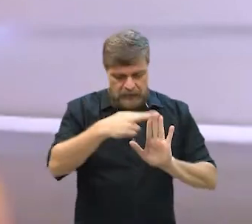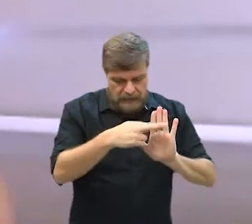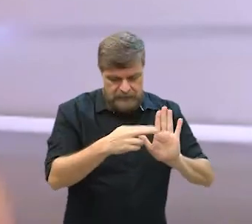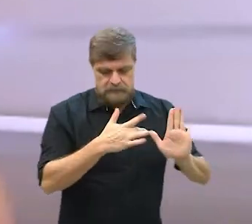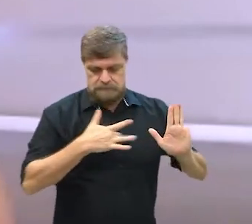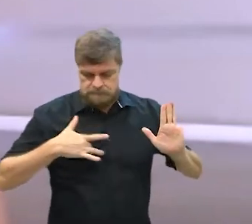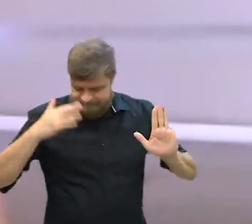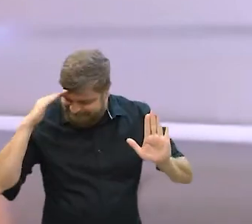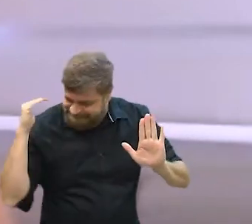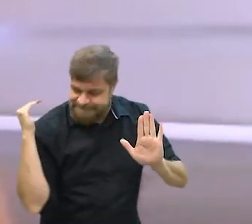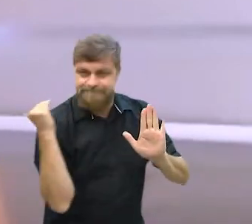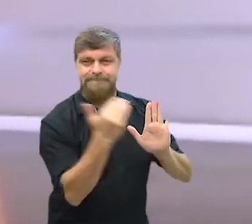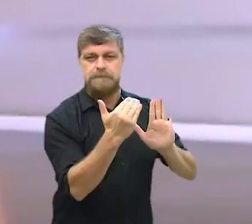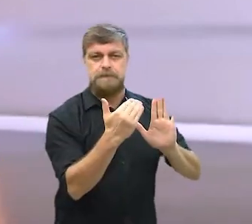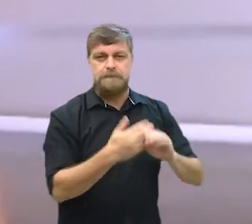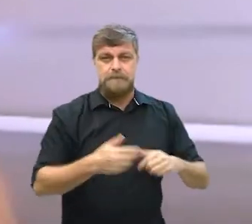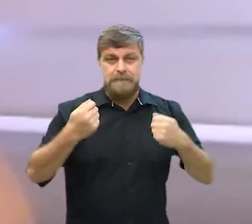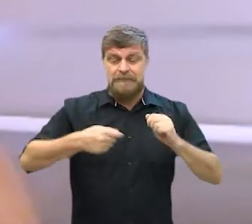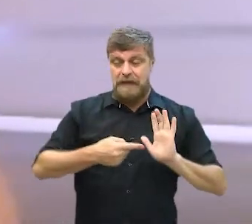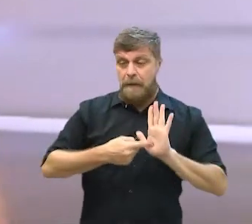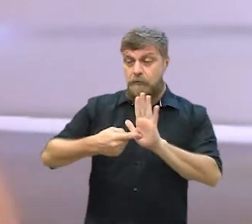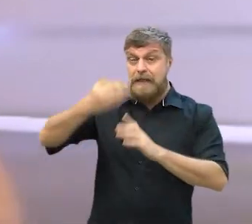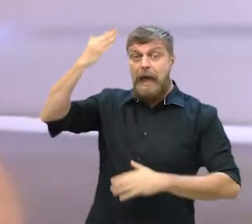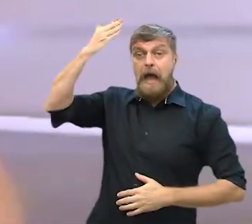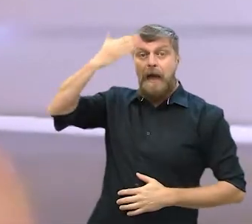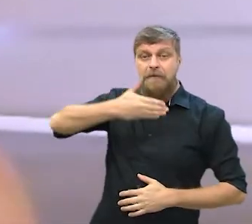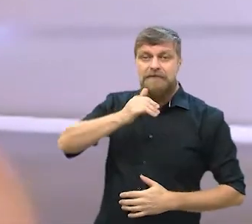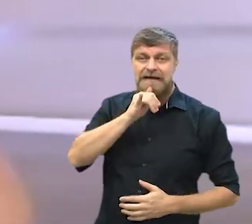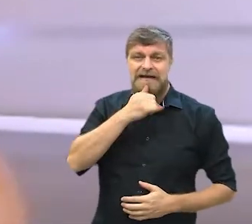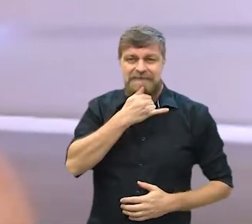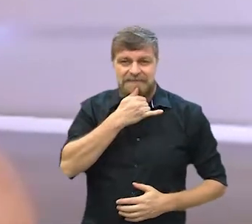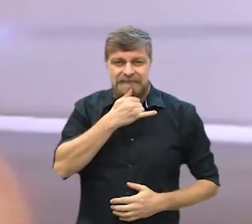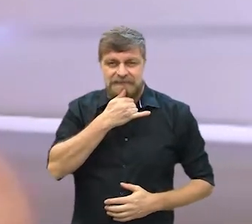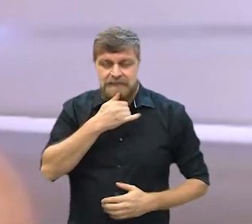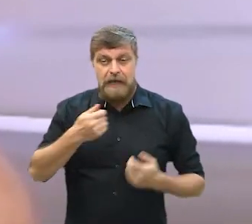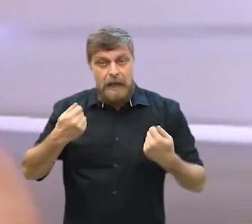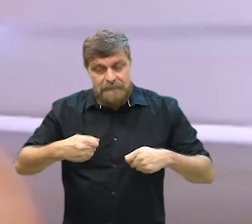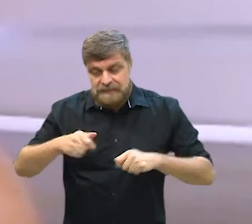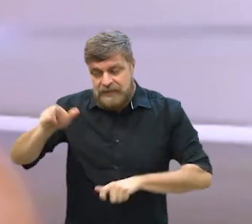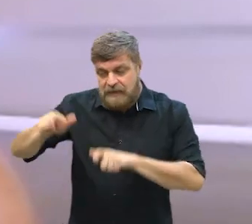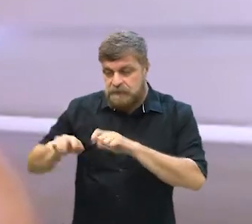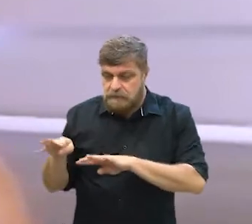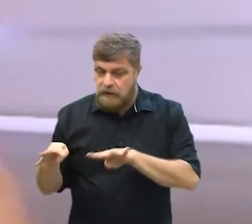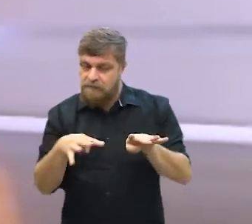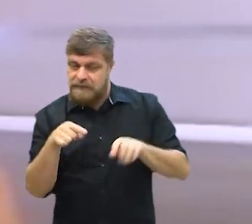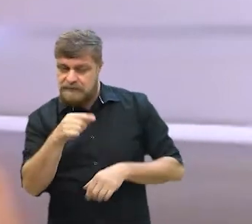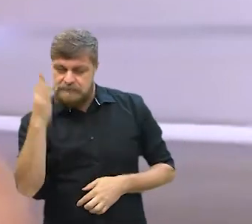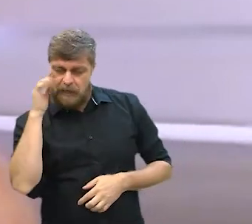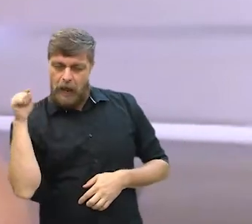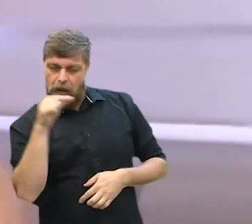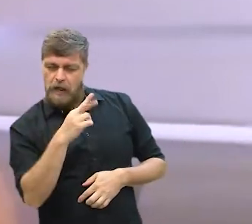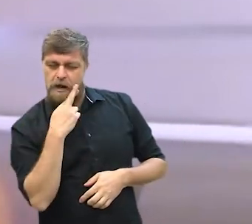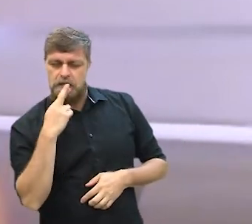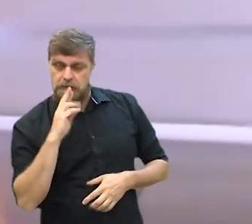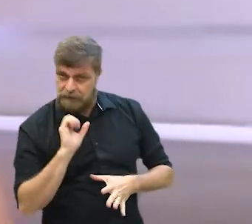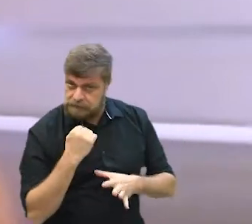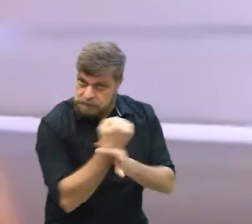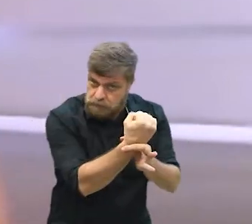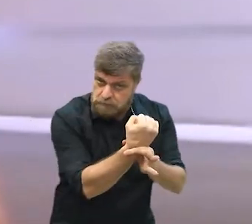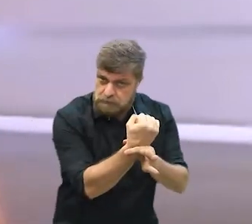estão seguindo os protocolos. Mas você precisa mostrar e, infelizmente, provar que ali é